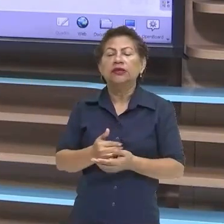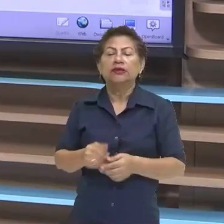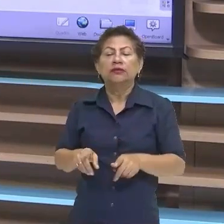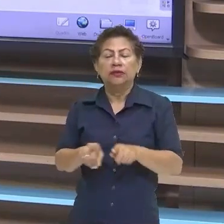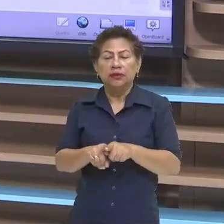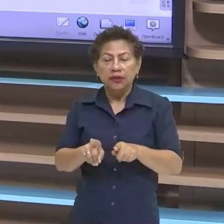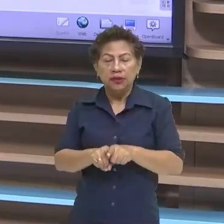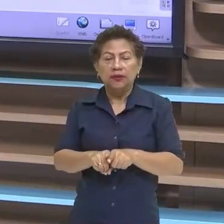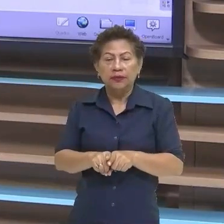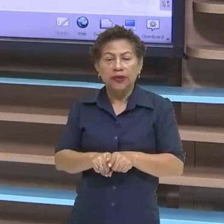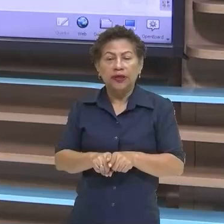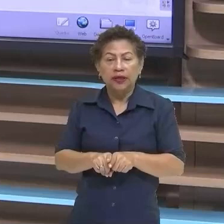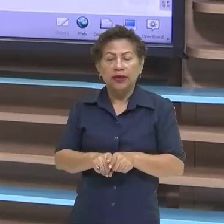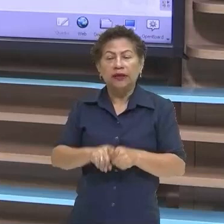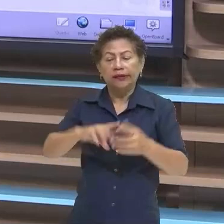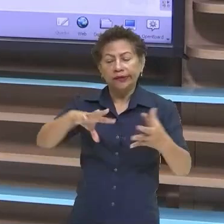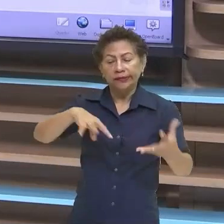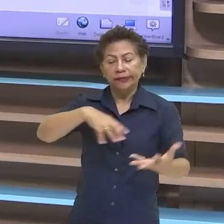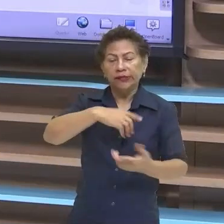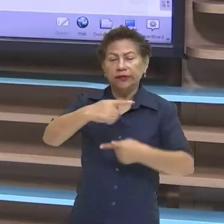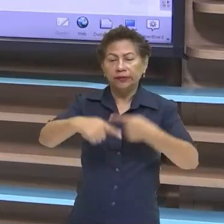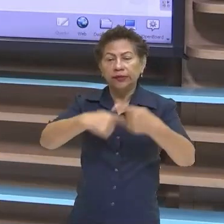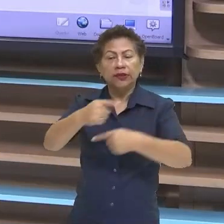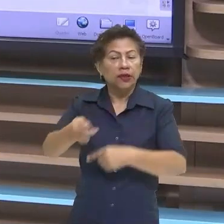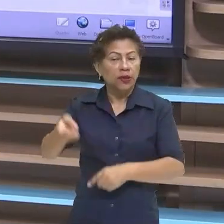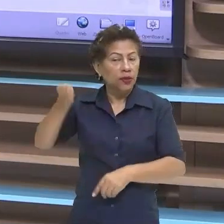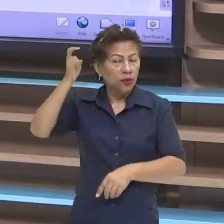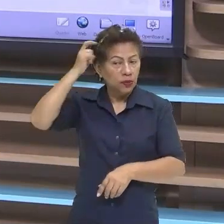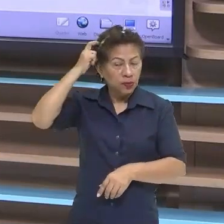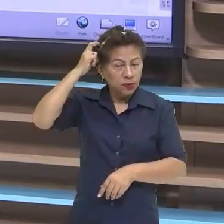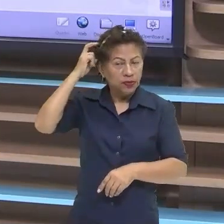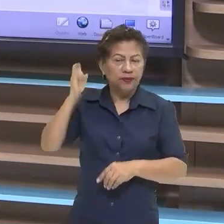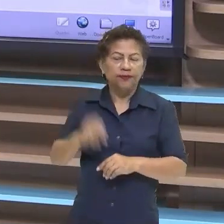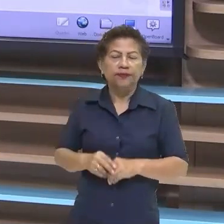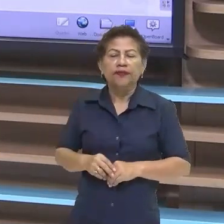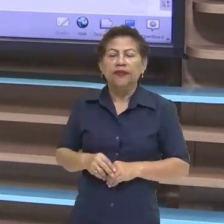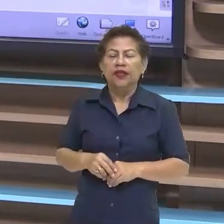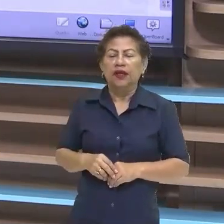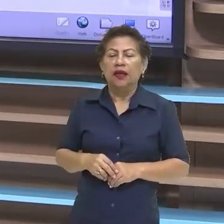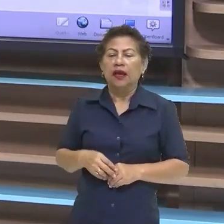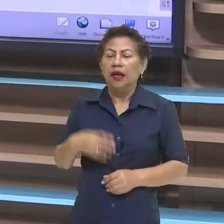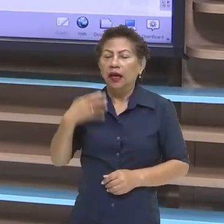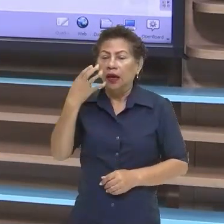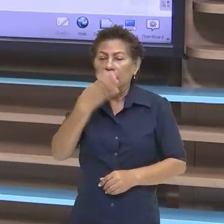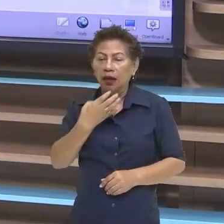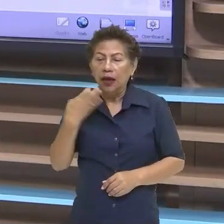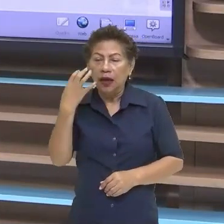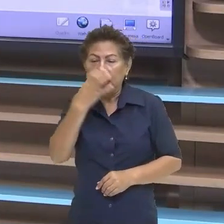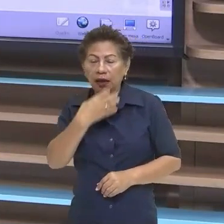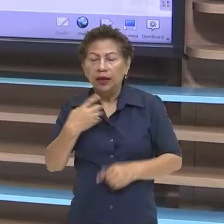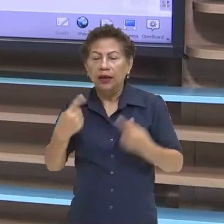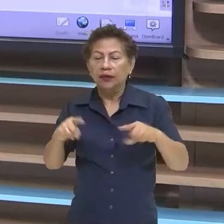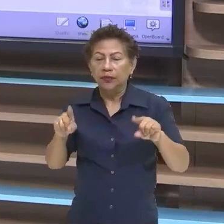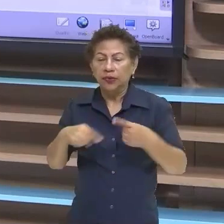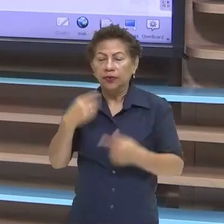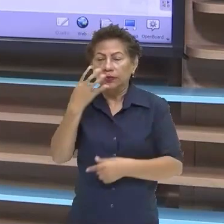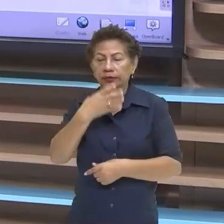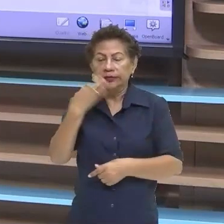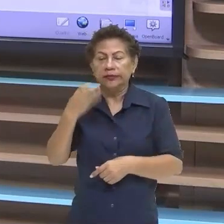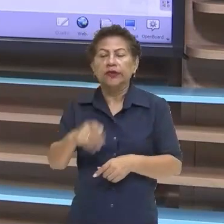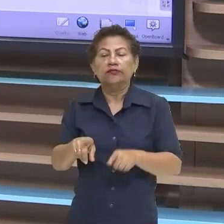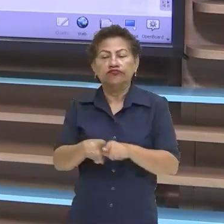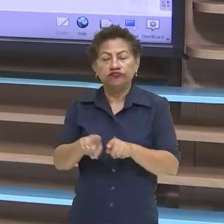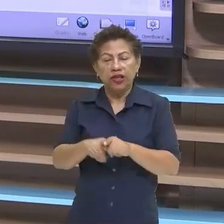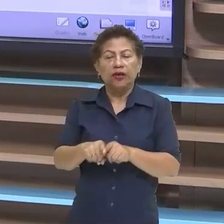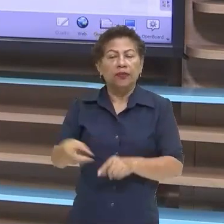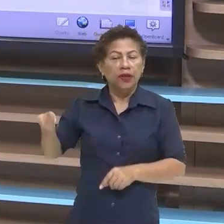faz parte dessa dimensão cultural, né? A música também, que faz parte da cultura, né? Às vezes a gente